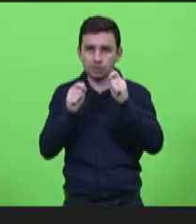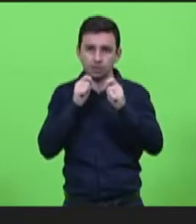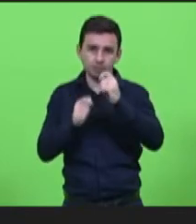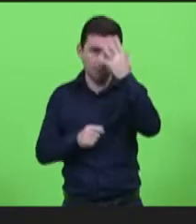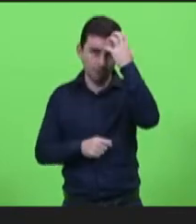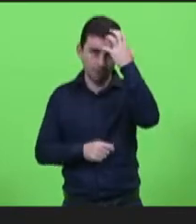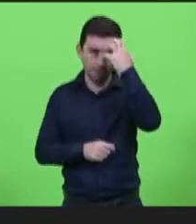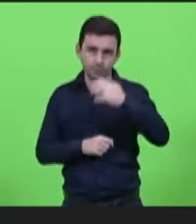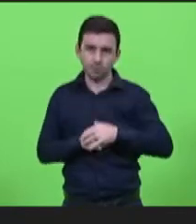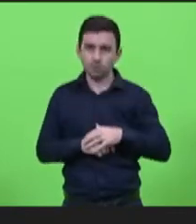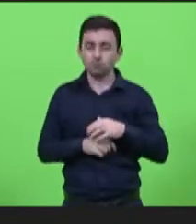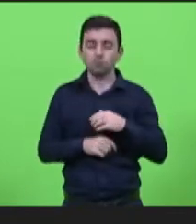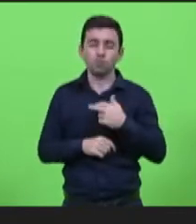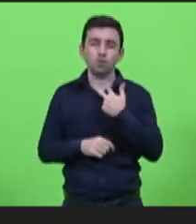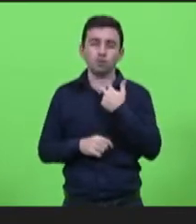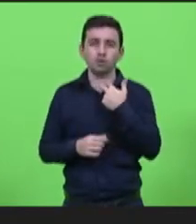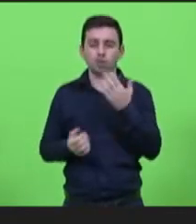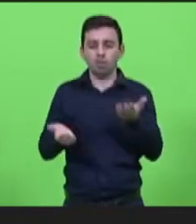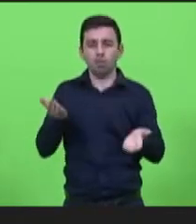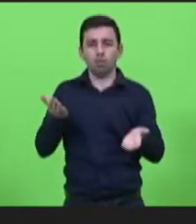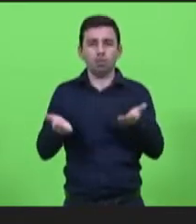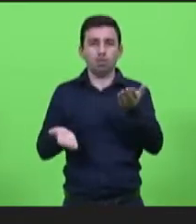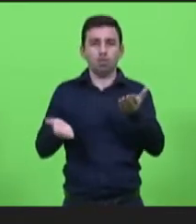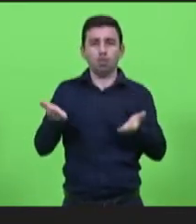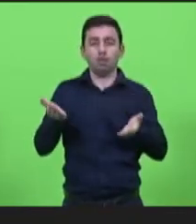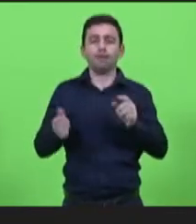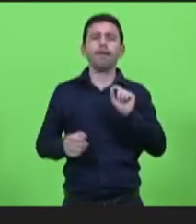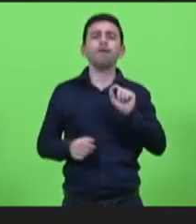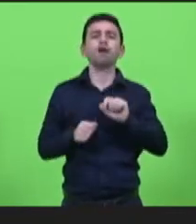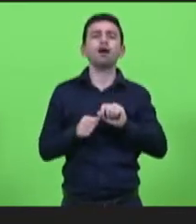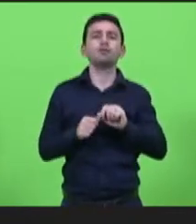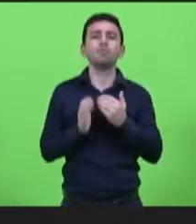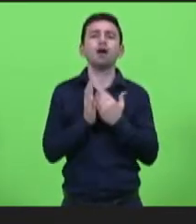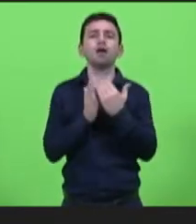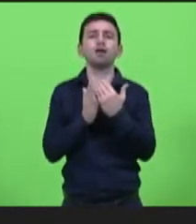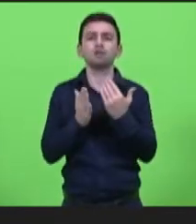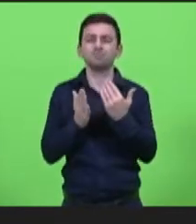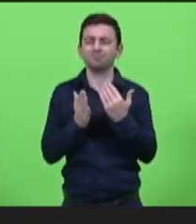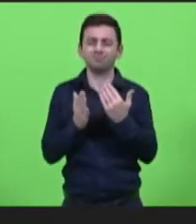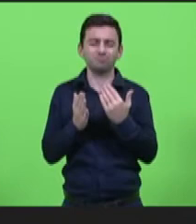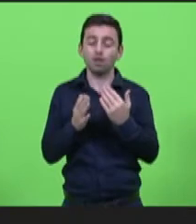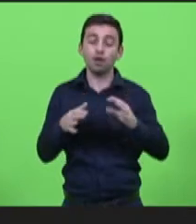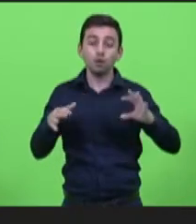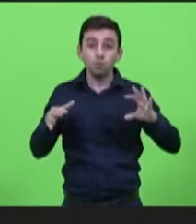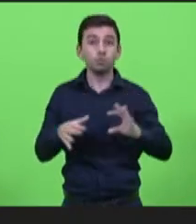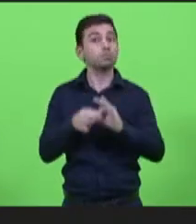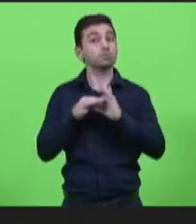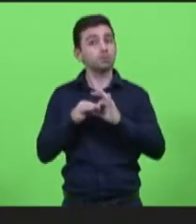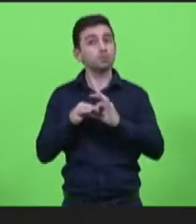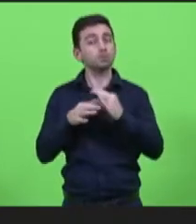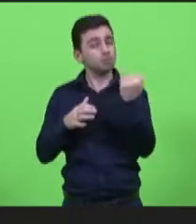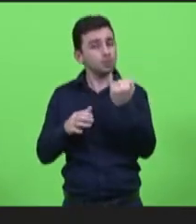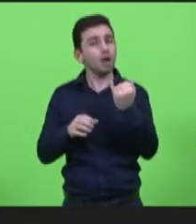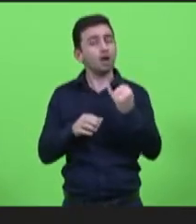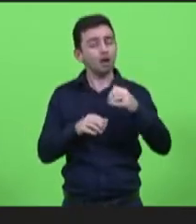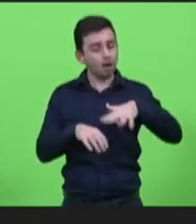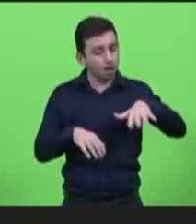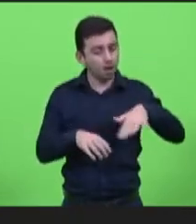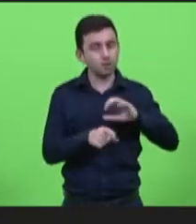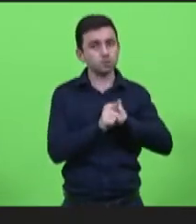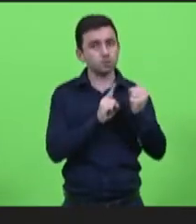que colocar na balança quem faz mais ou menos. Agora é hora de união. União da área social com